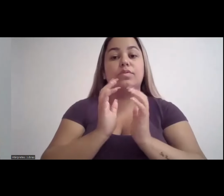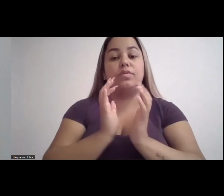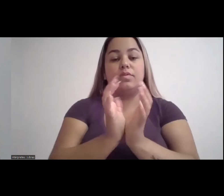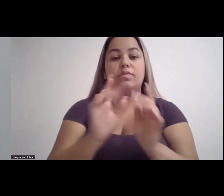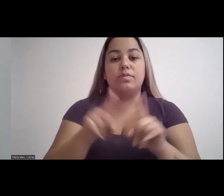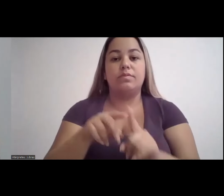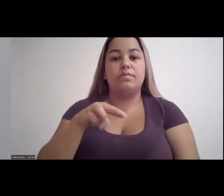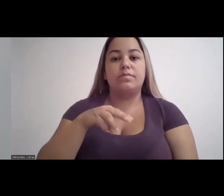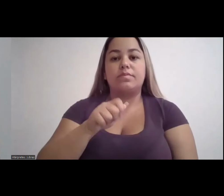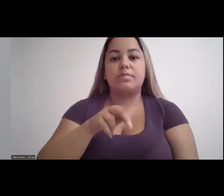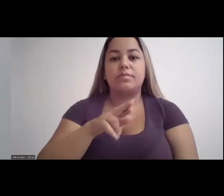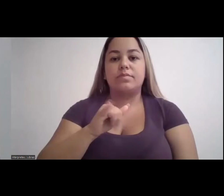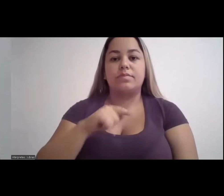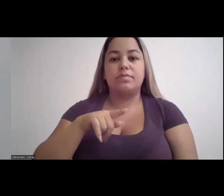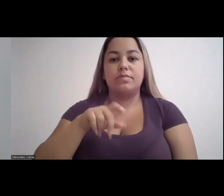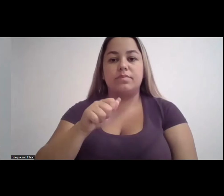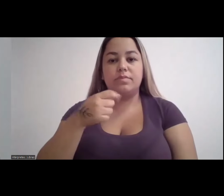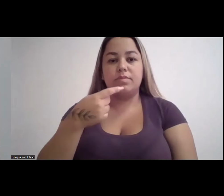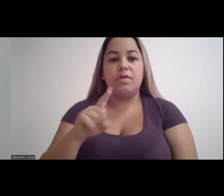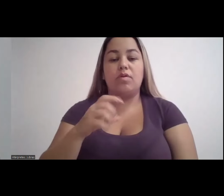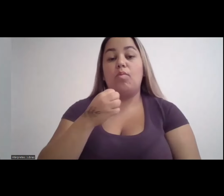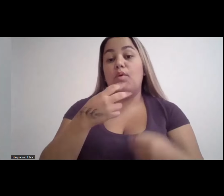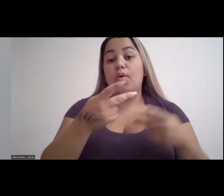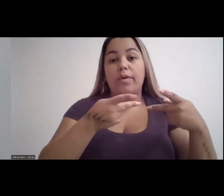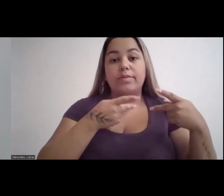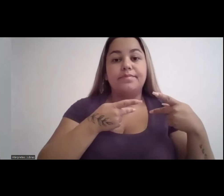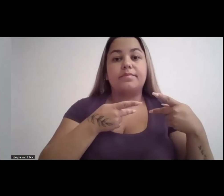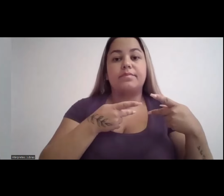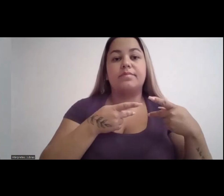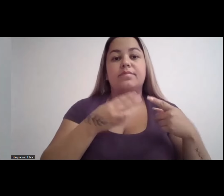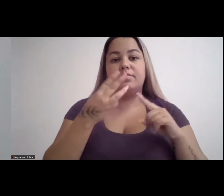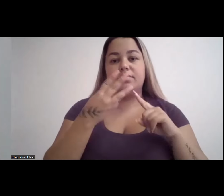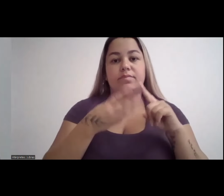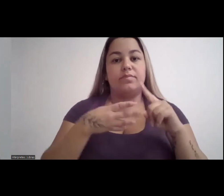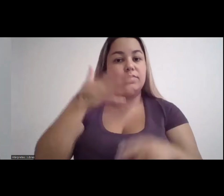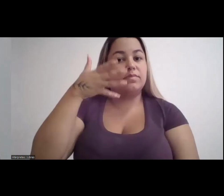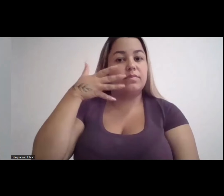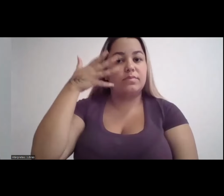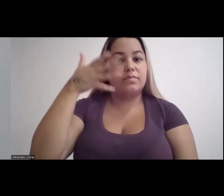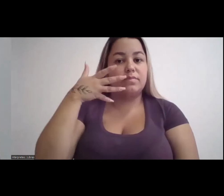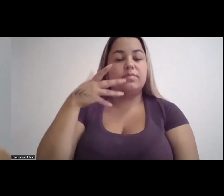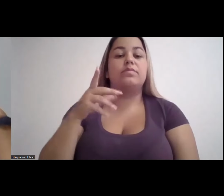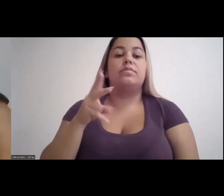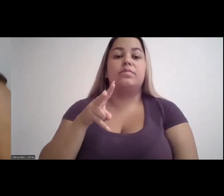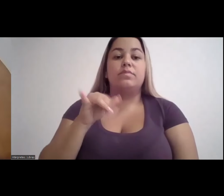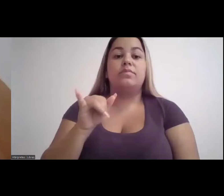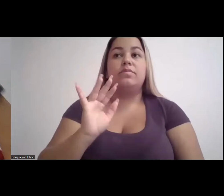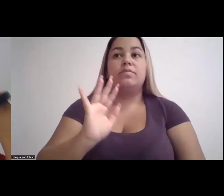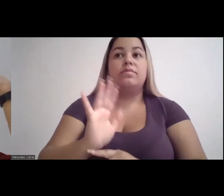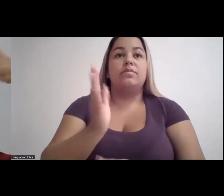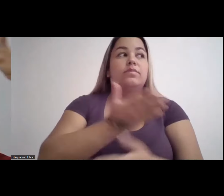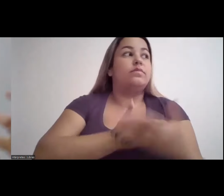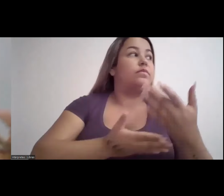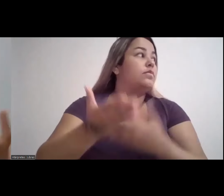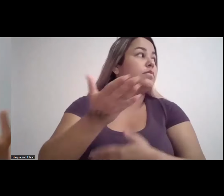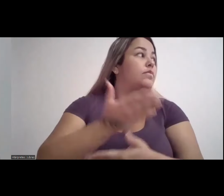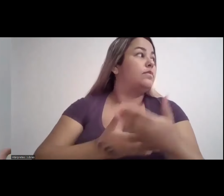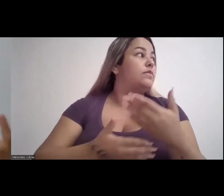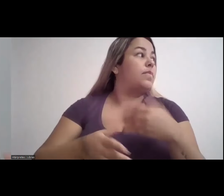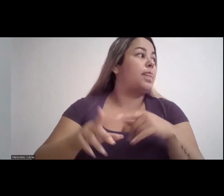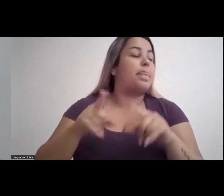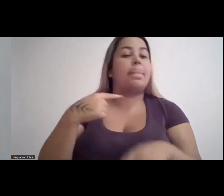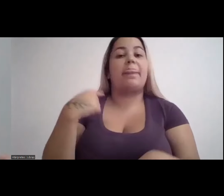Maringá. Queria também dar as boas-vindas para as nossas três palestrantes que vão ajudar a oxigenar esse nosso